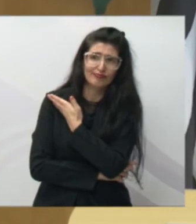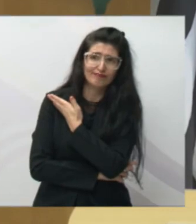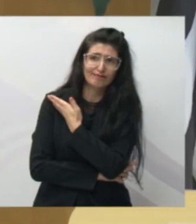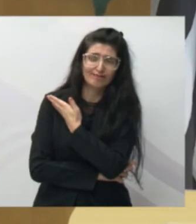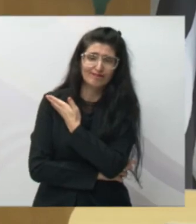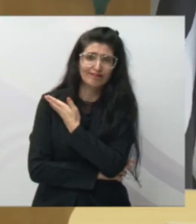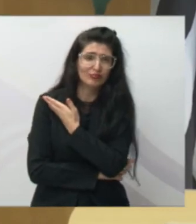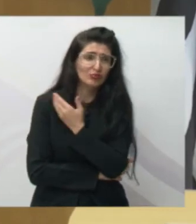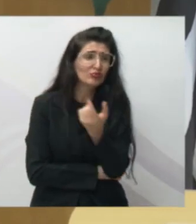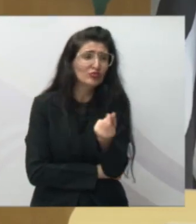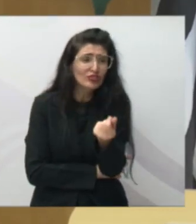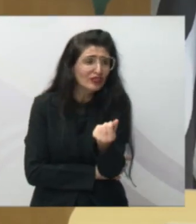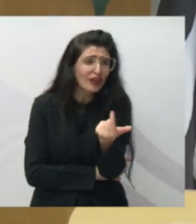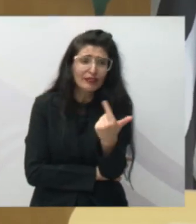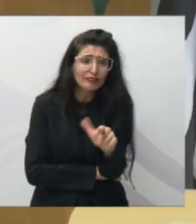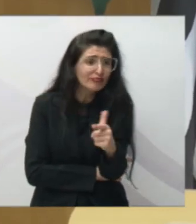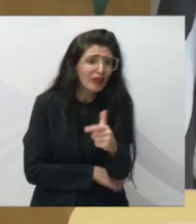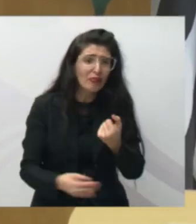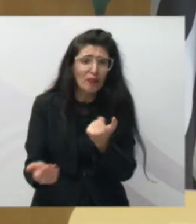mesa para comer.